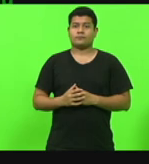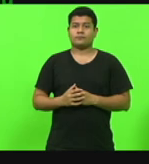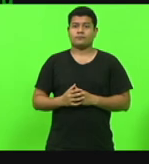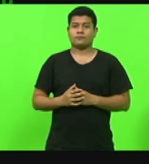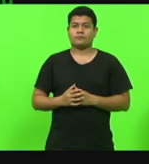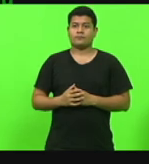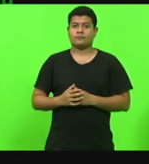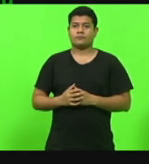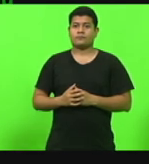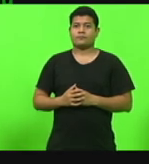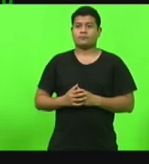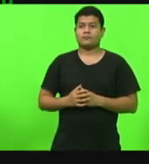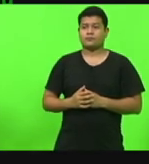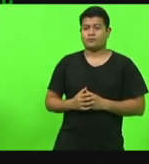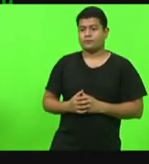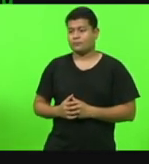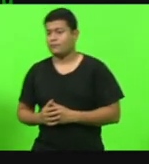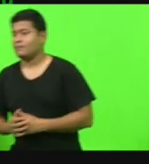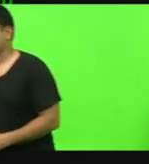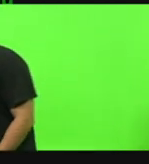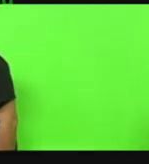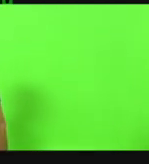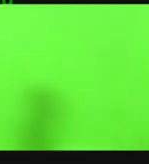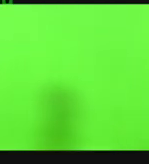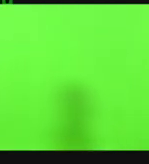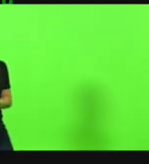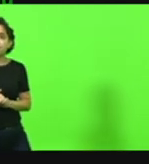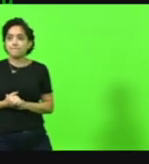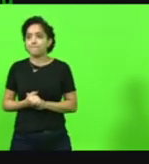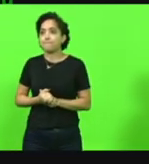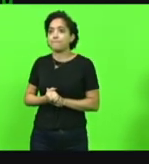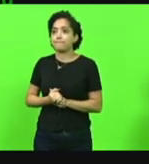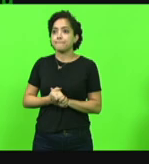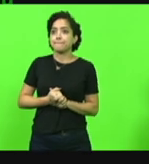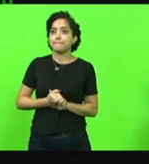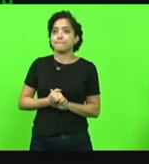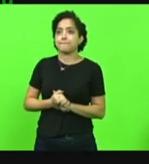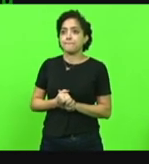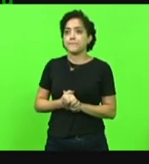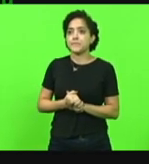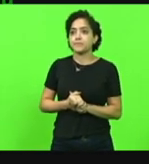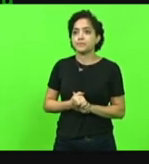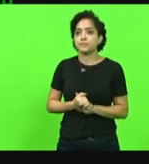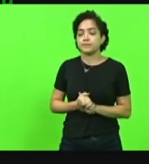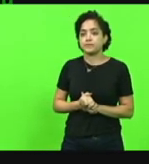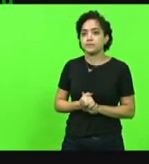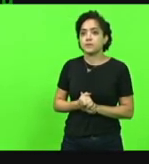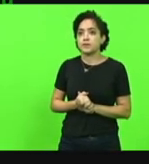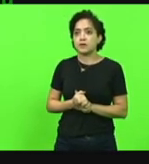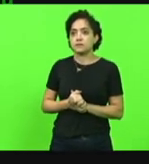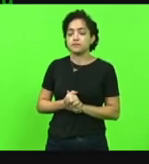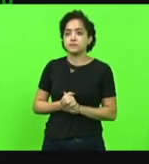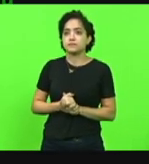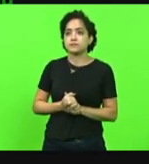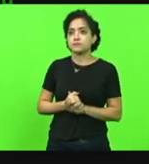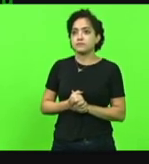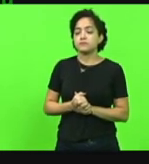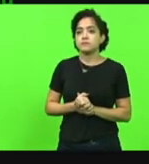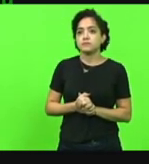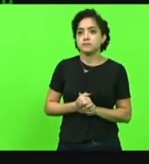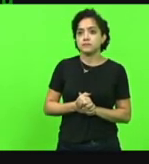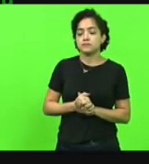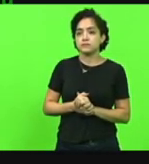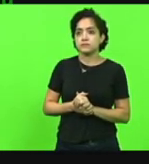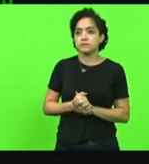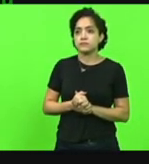Senhor presidente, questão de ordem, primeiro o PLC, depois a emenda, correto? Depois é o destaque.